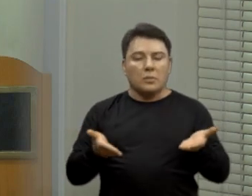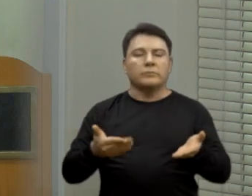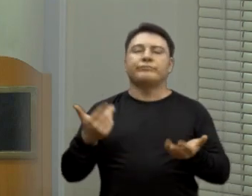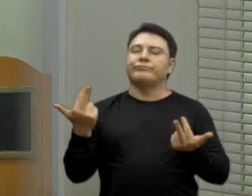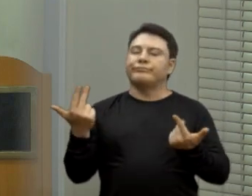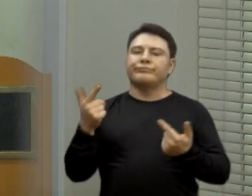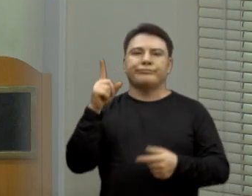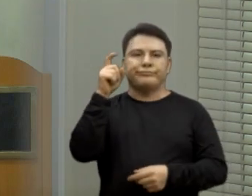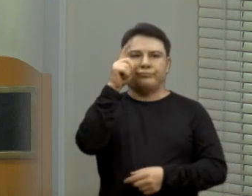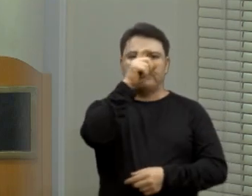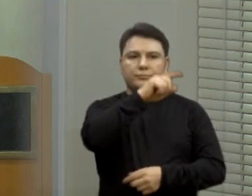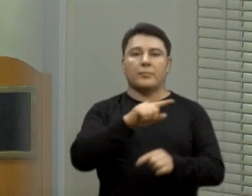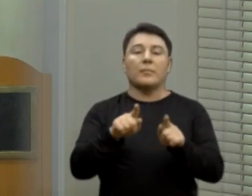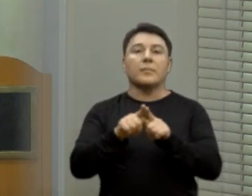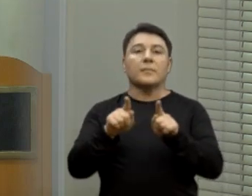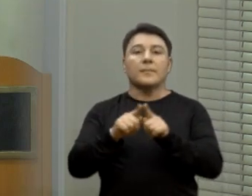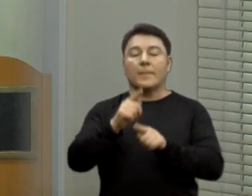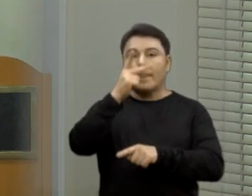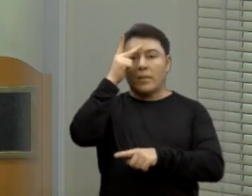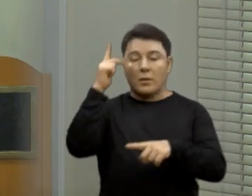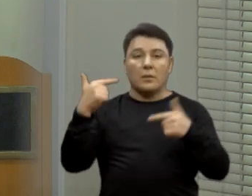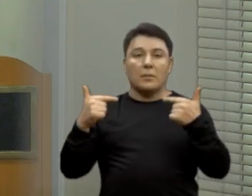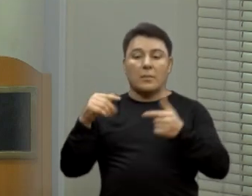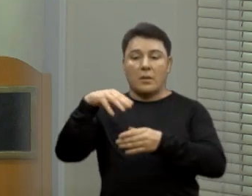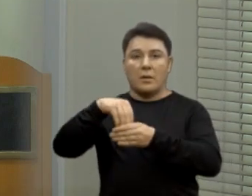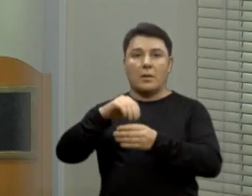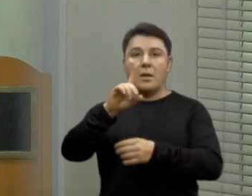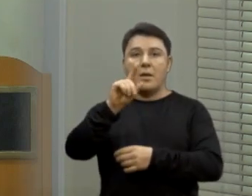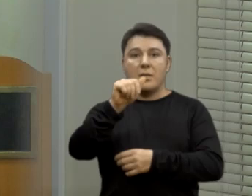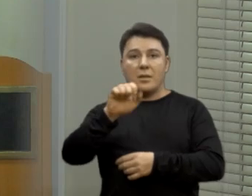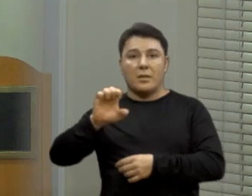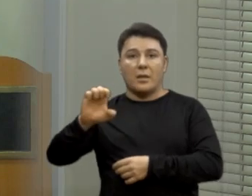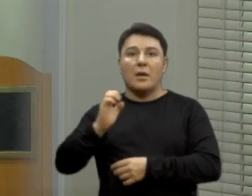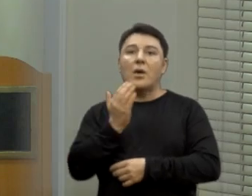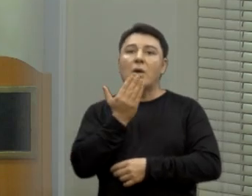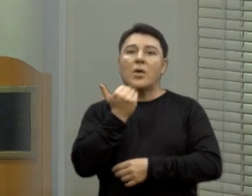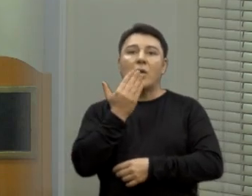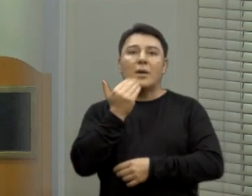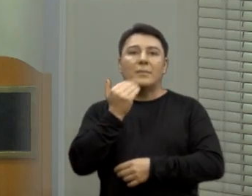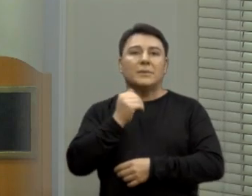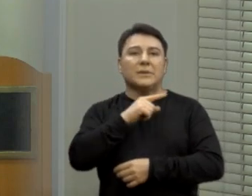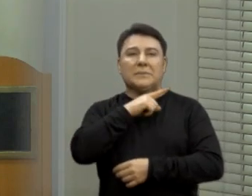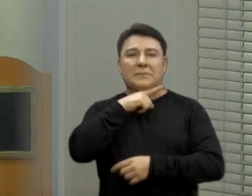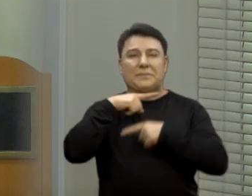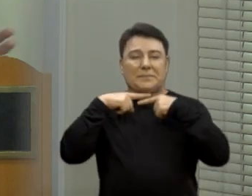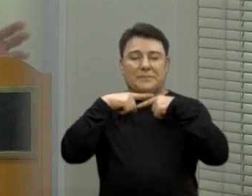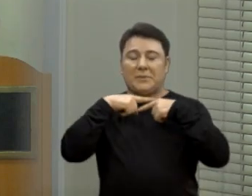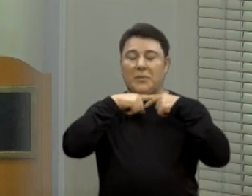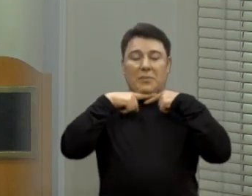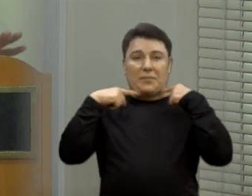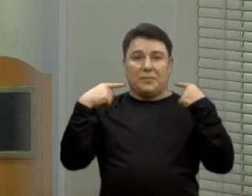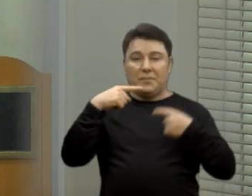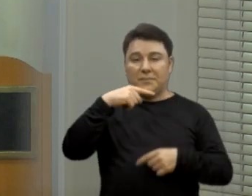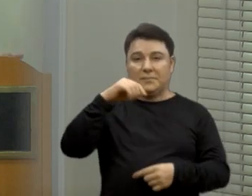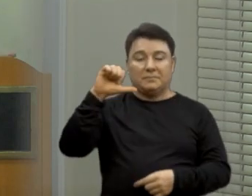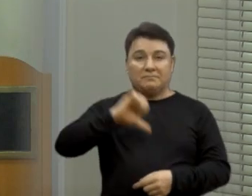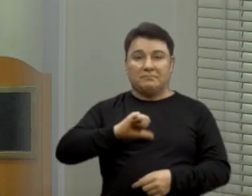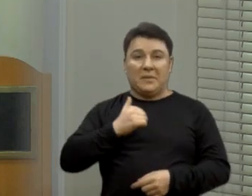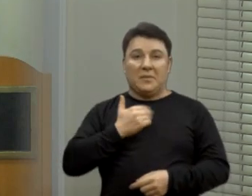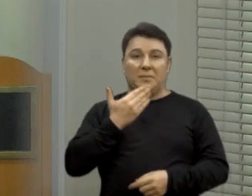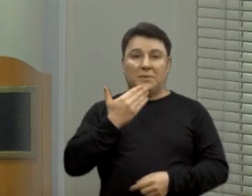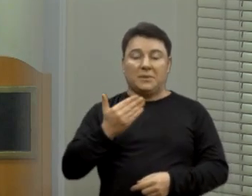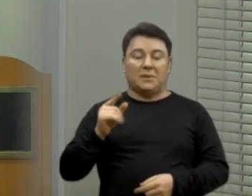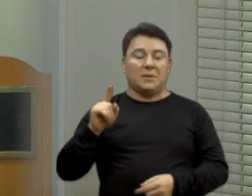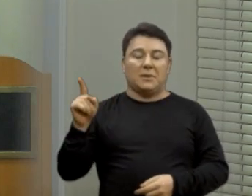difícil. Servidores do DAI reclamaram para a gente de comida azeda lá no DAI, coisa que eu já pedi